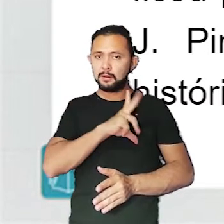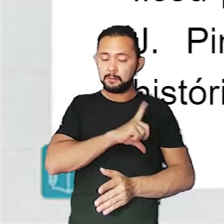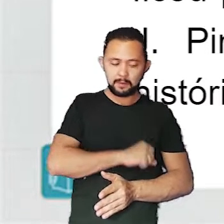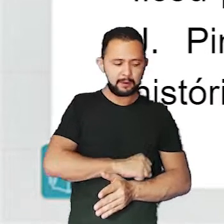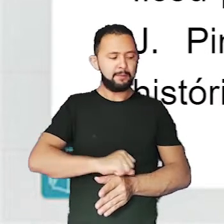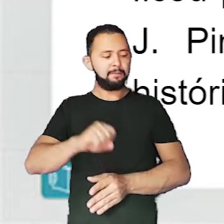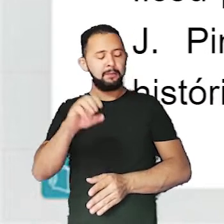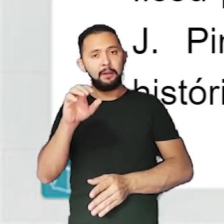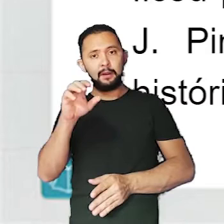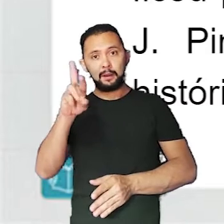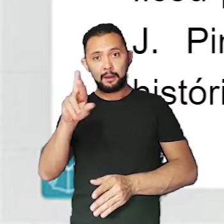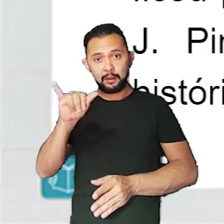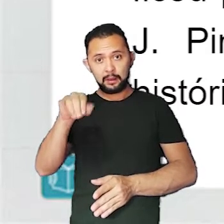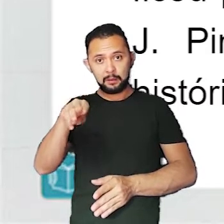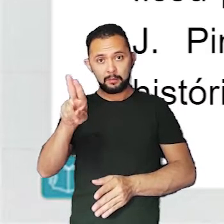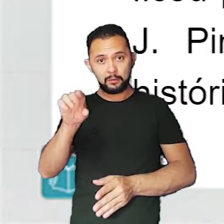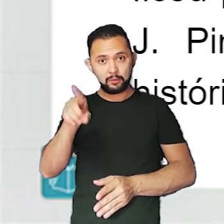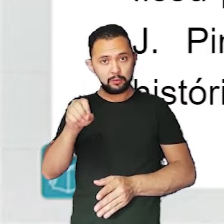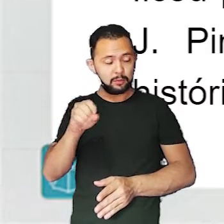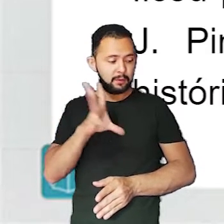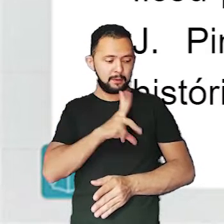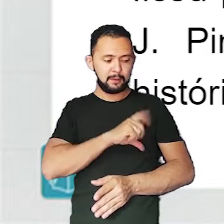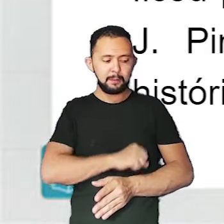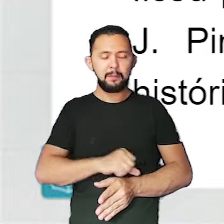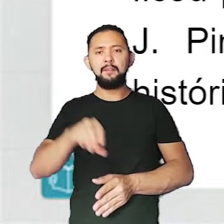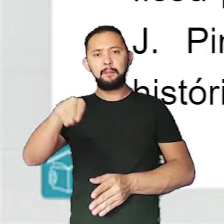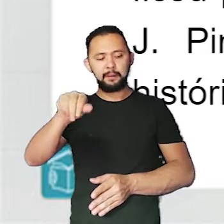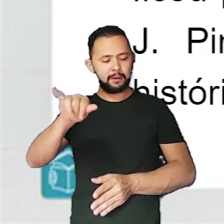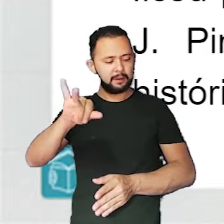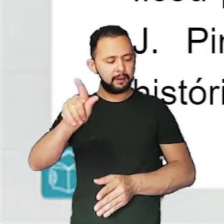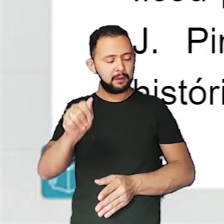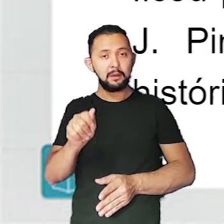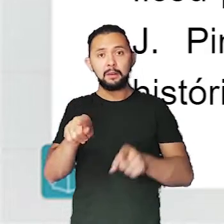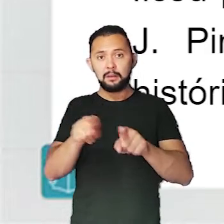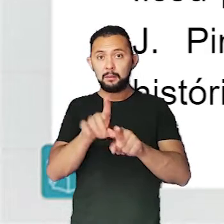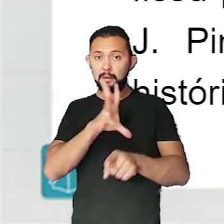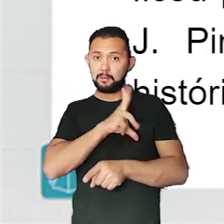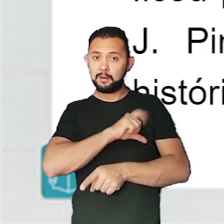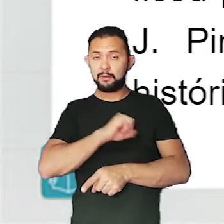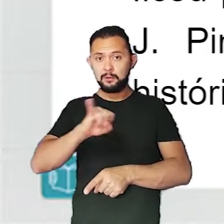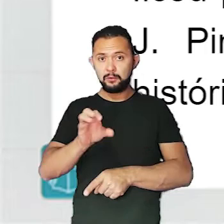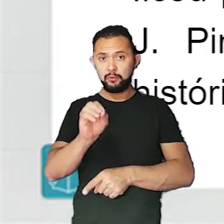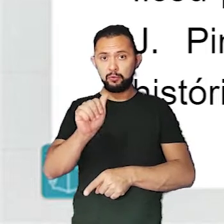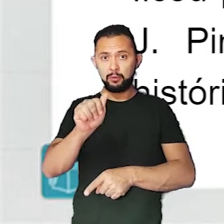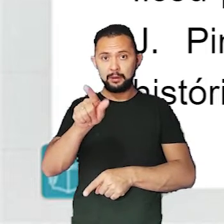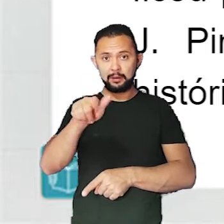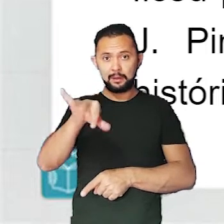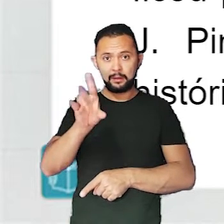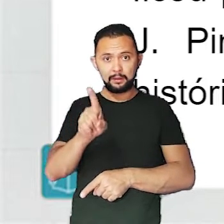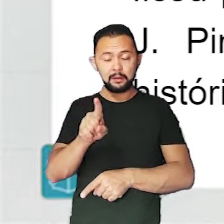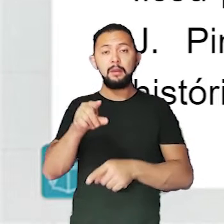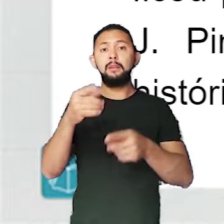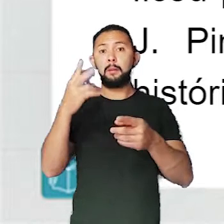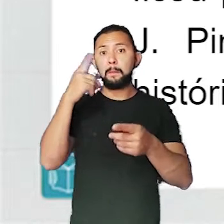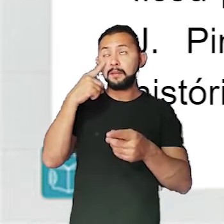foi para os Estados Unidos, Teresa para o convento, Raimundo morreu de desastre, Maria ficou para a tia, Joaquim suicidou-se e Lili casou